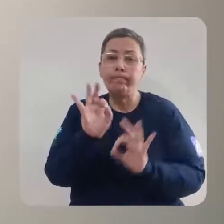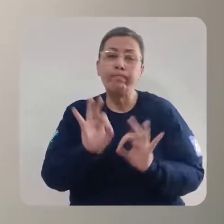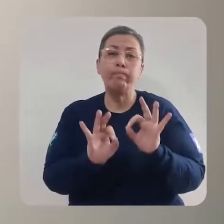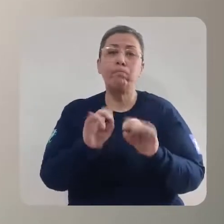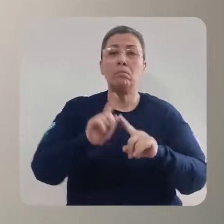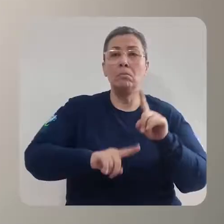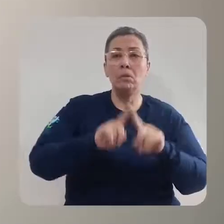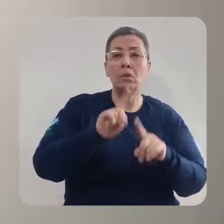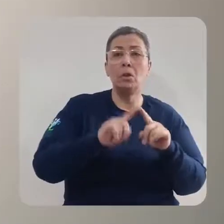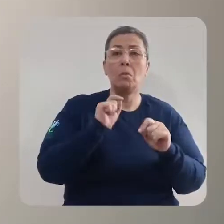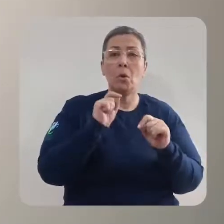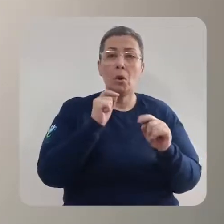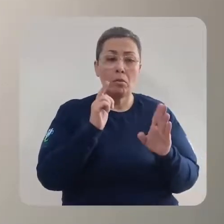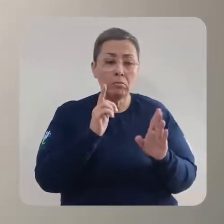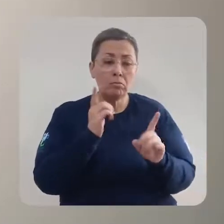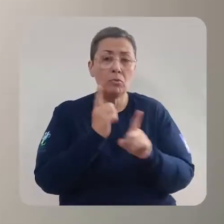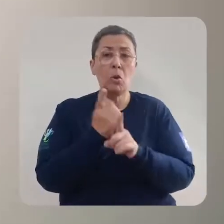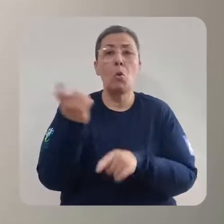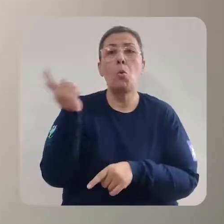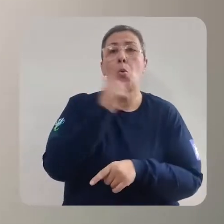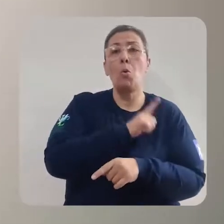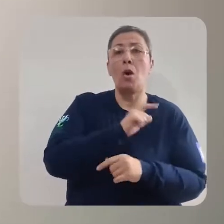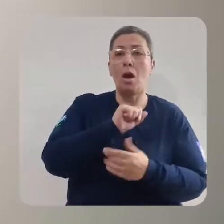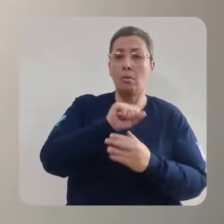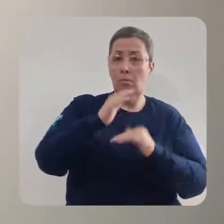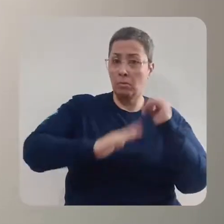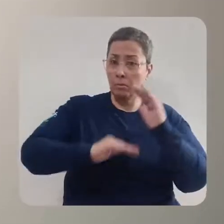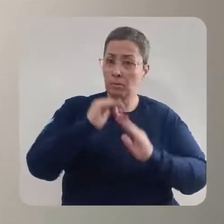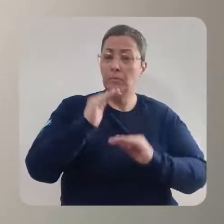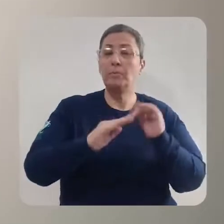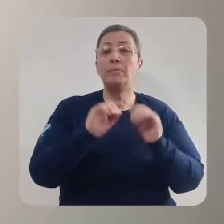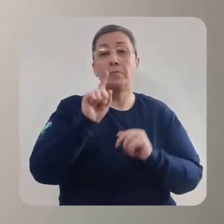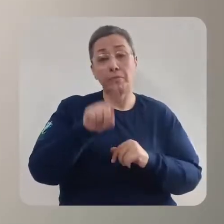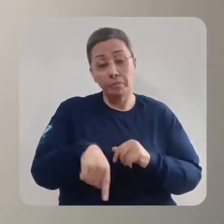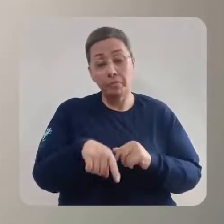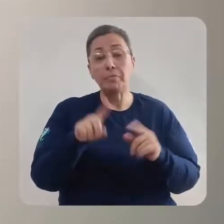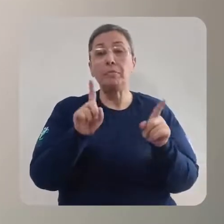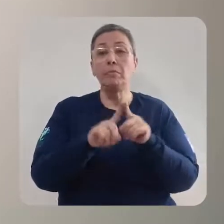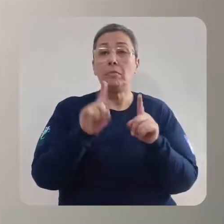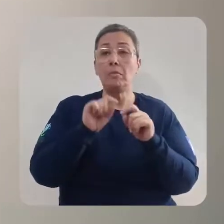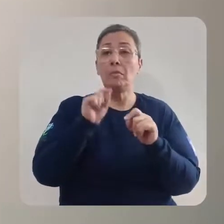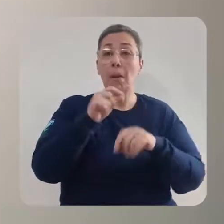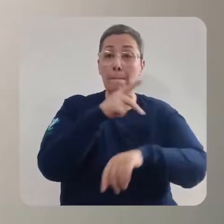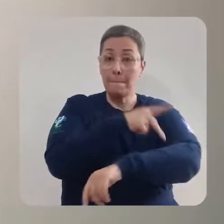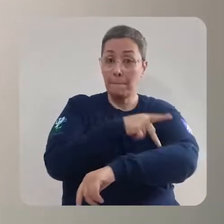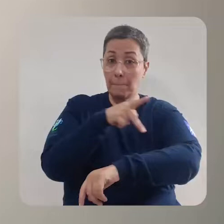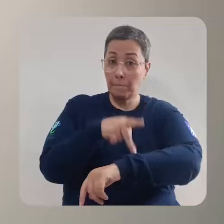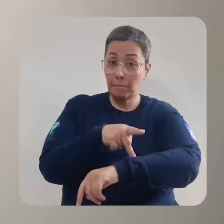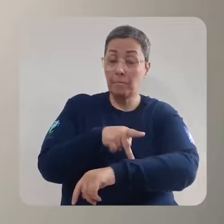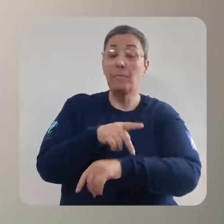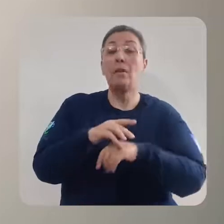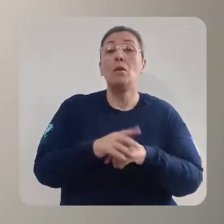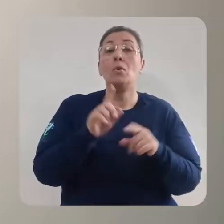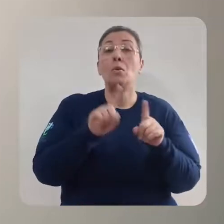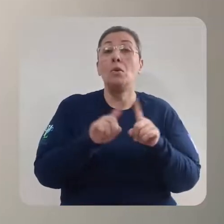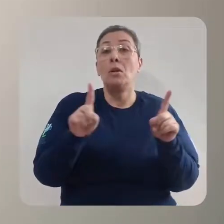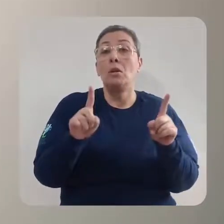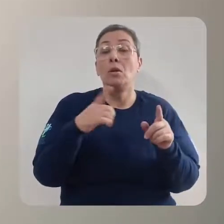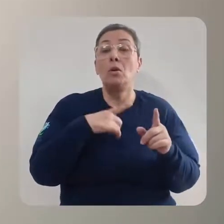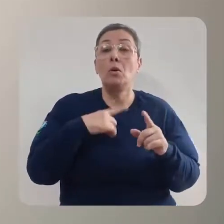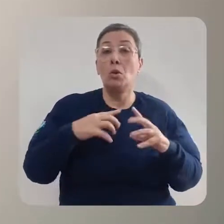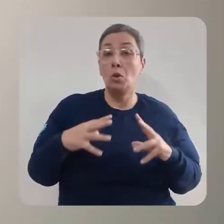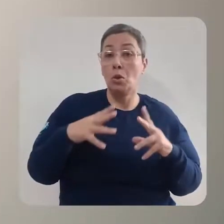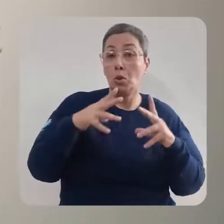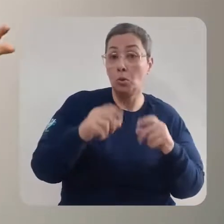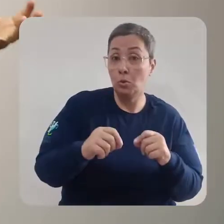para que haja o cumprimento dessas atividades. Essas atividades são atividades pedagógicas, né? Então,